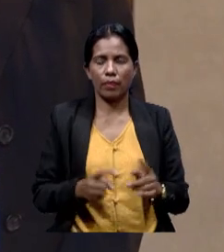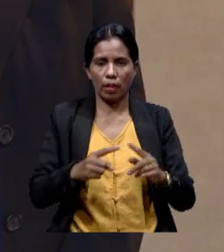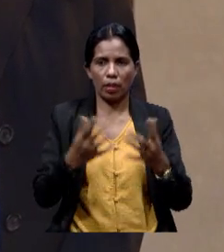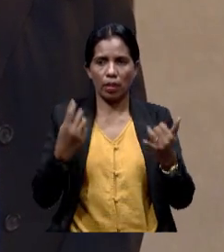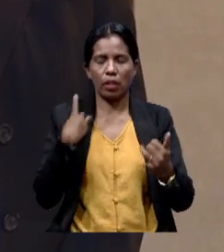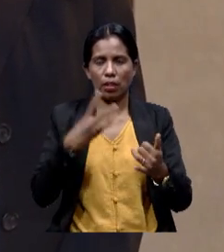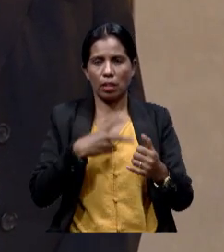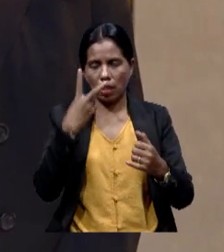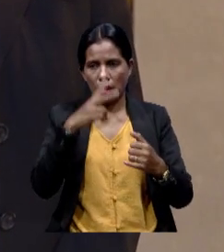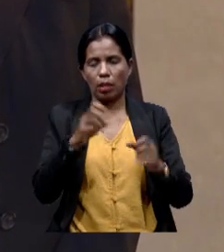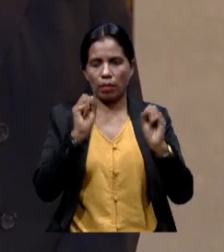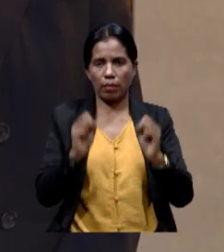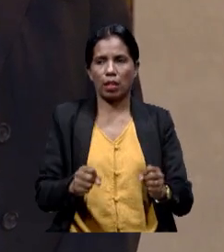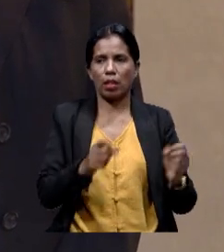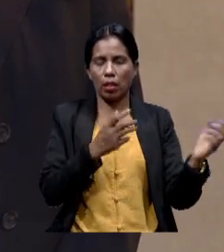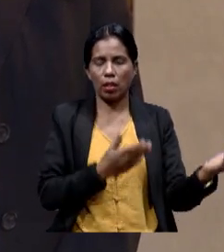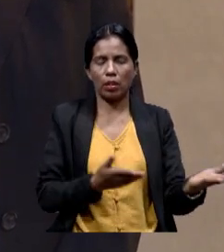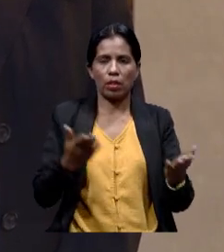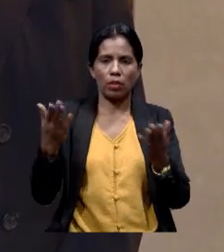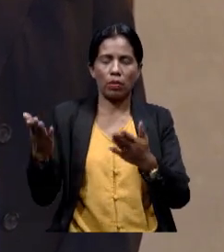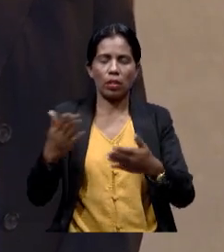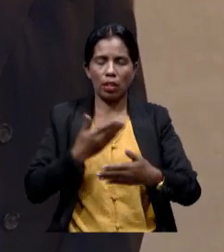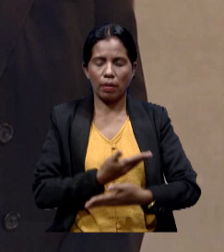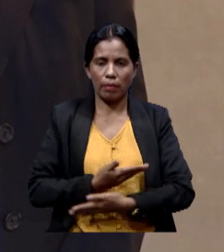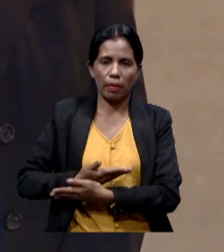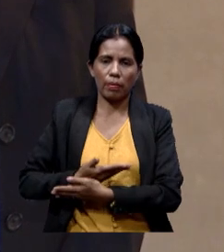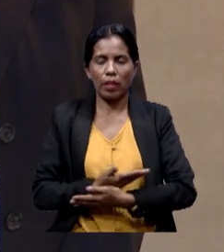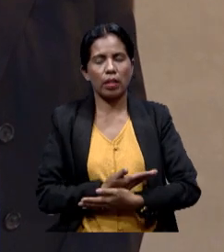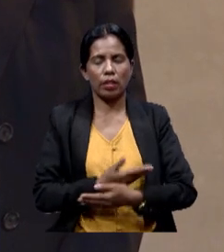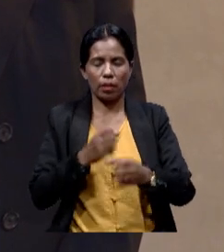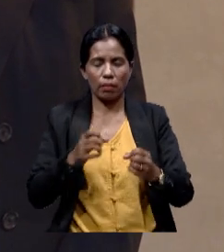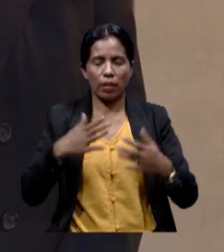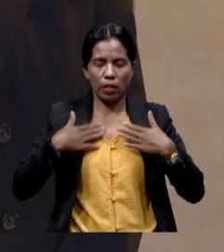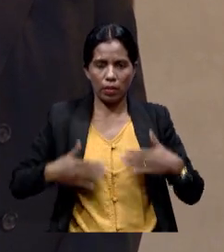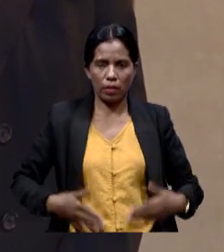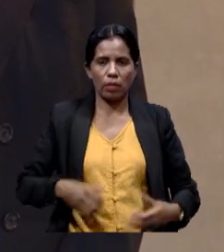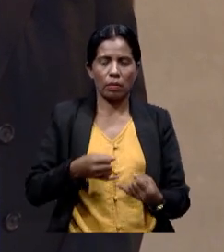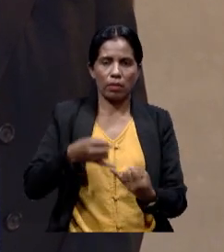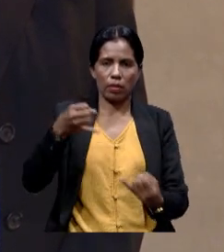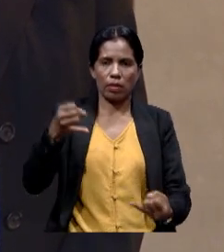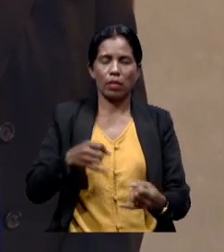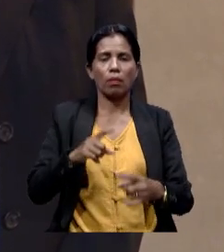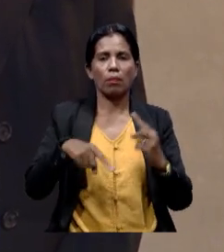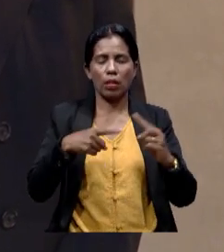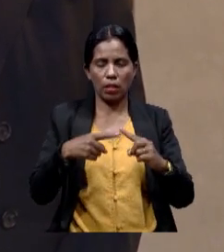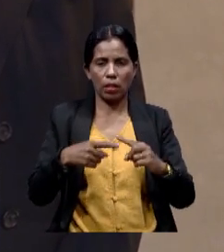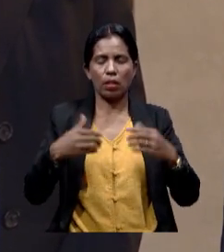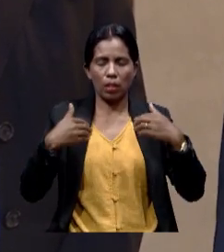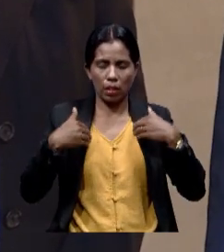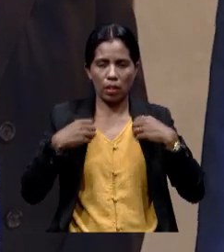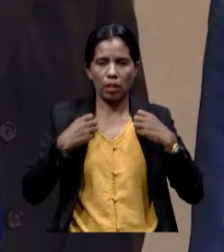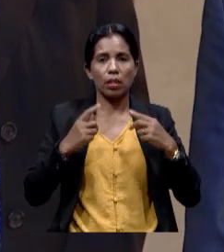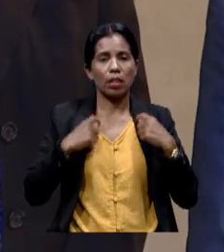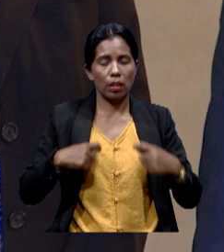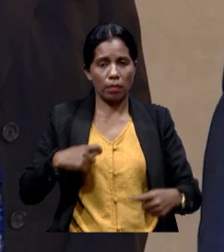estar pela lori ba be marcha lavar esse não vemos pela reta a malnutrição não vemos lá um dia vai ir quando ir a tratamento isso não é lá o que